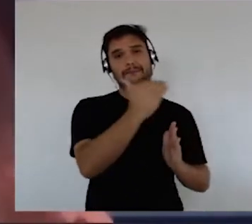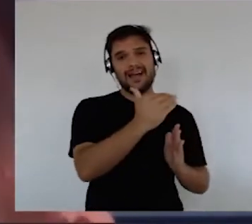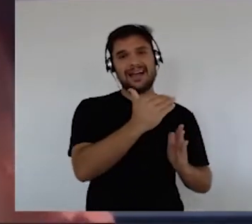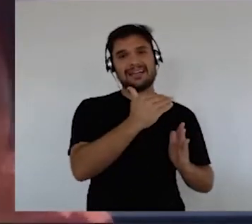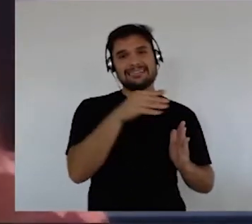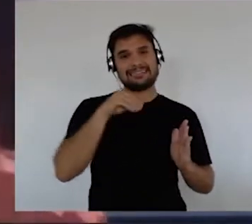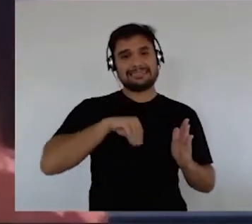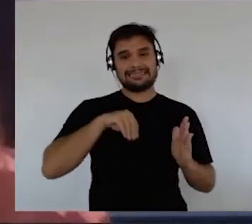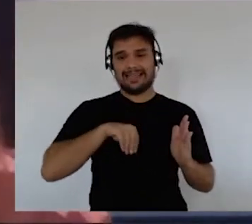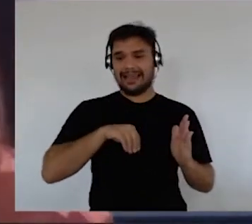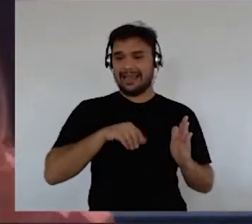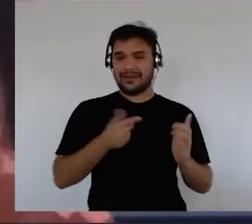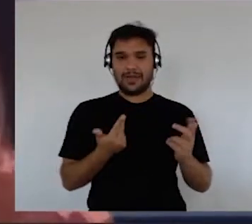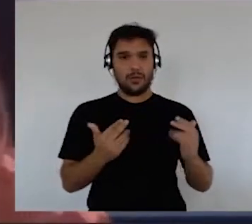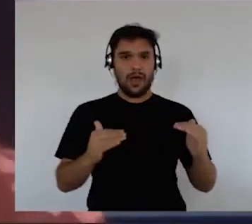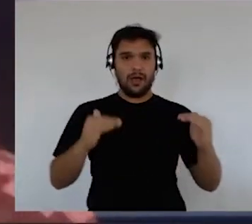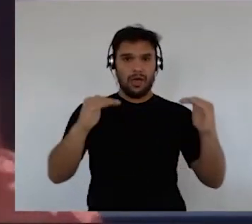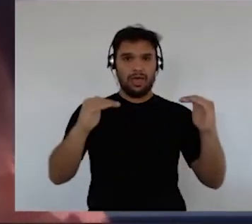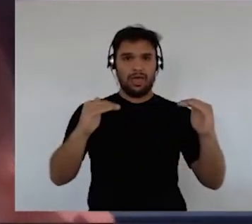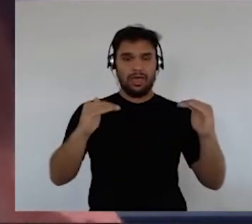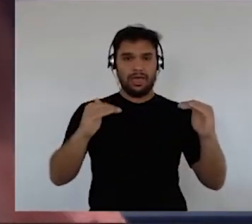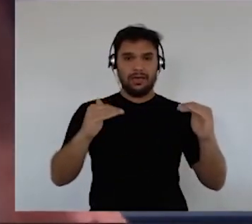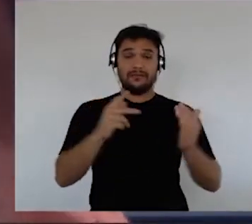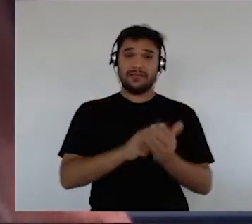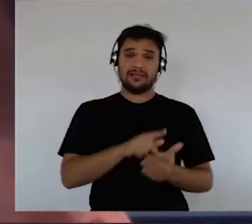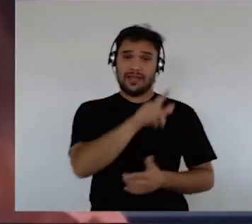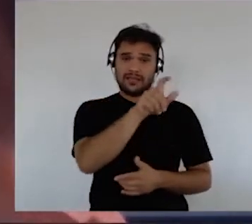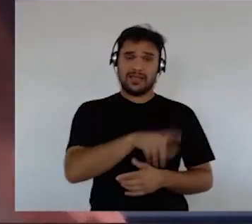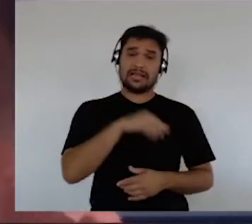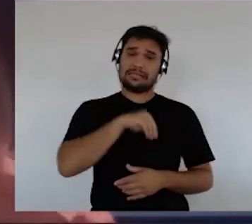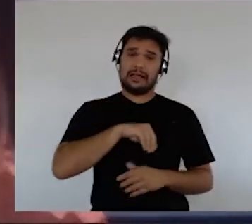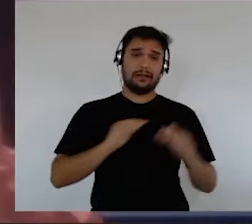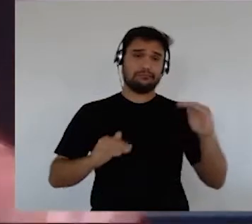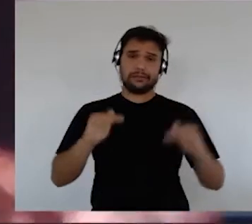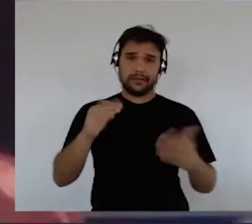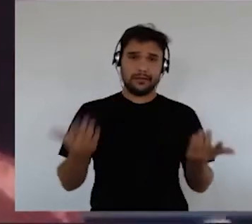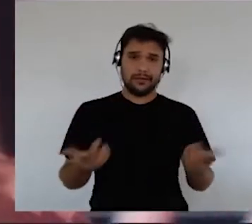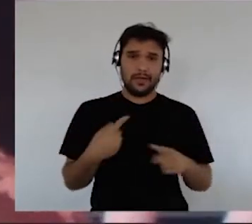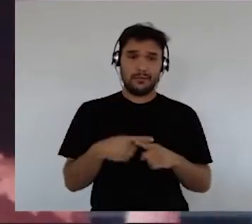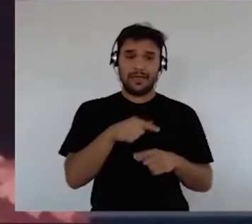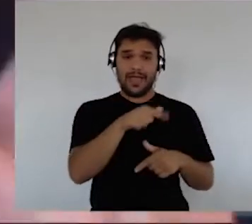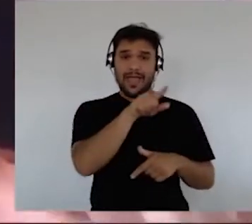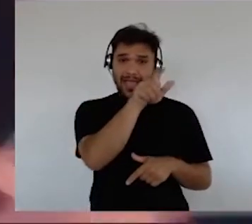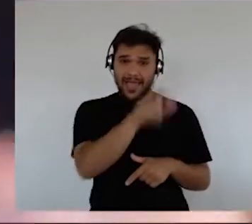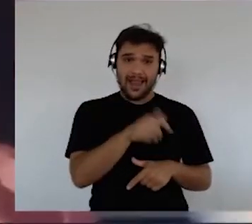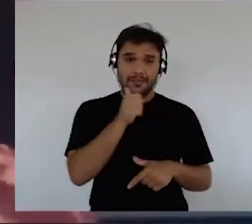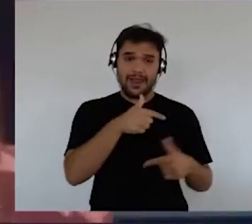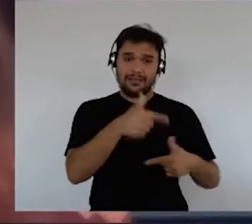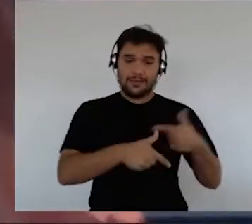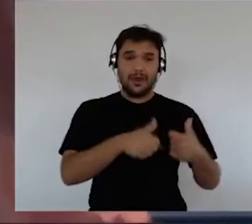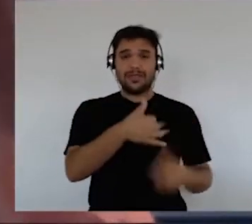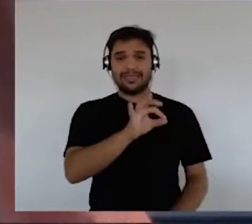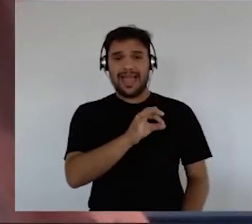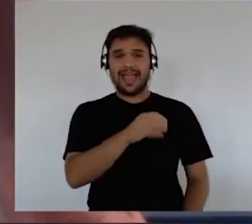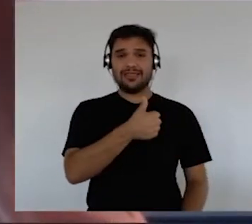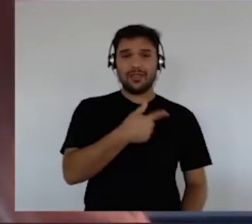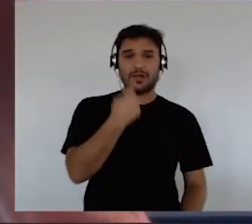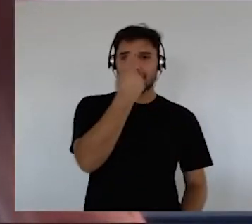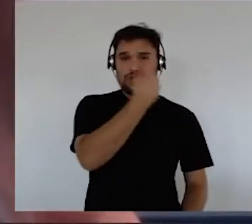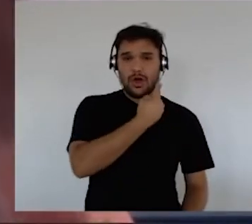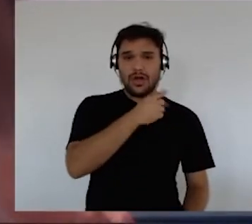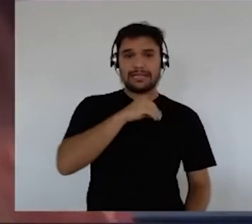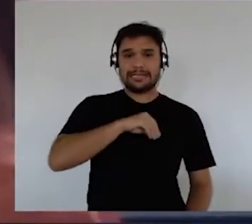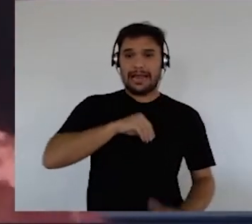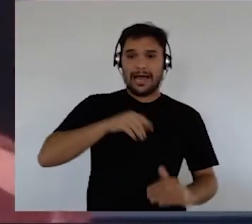a mesma coisa que um homem, ela está, na verdade, ganhando menos, porque ela teve que trabalhar 10, 12 horas para ganhar